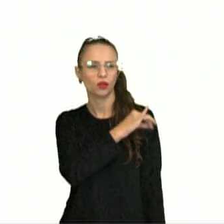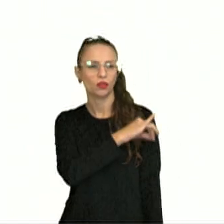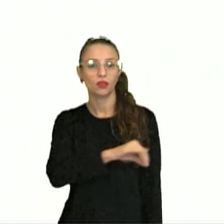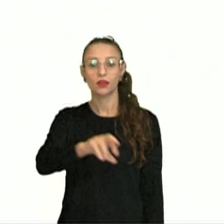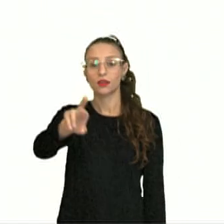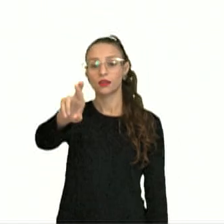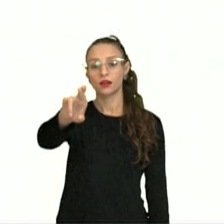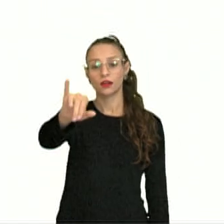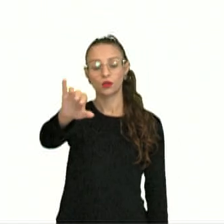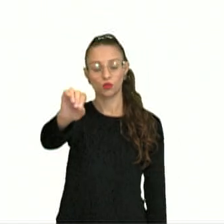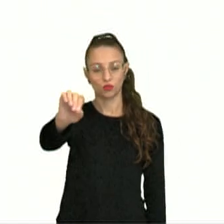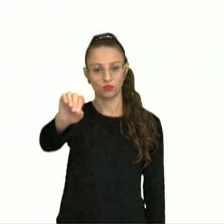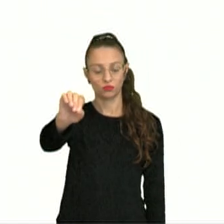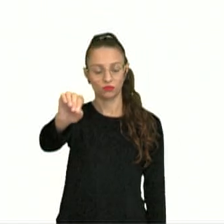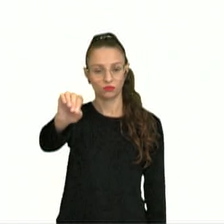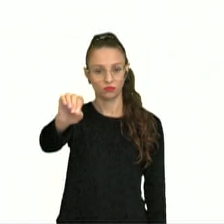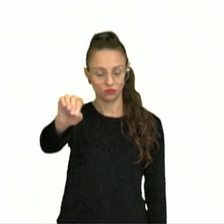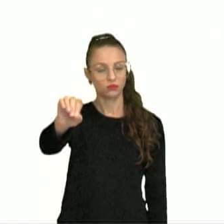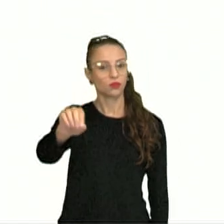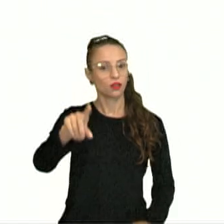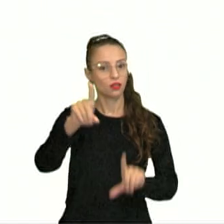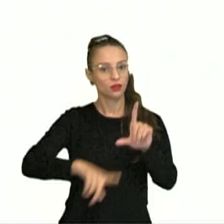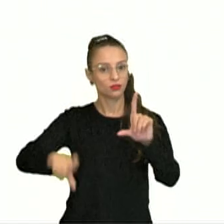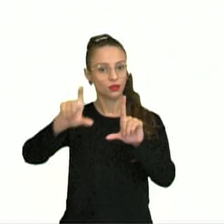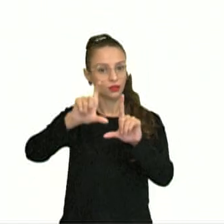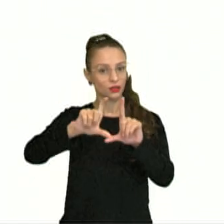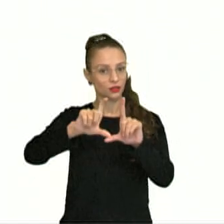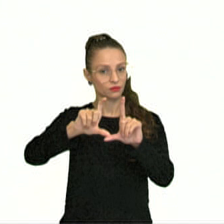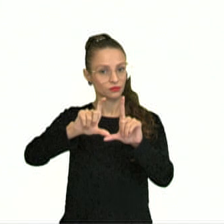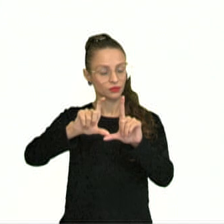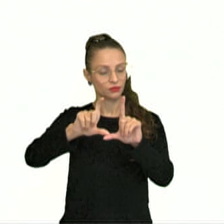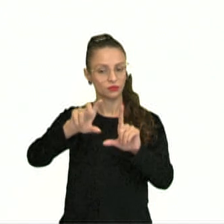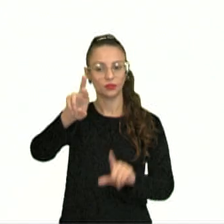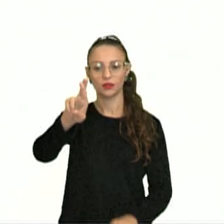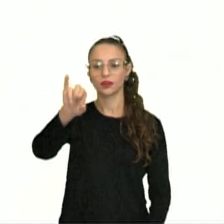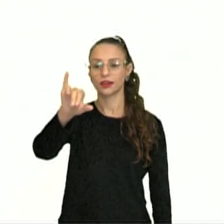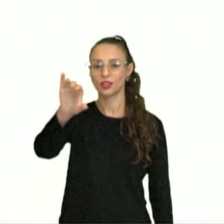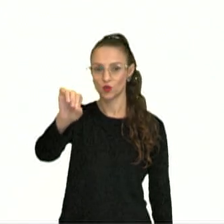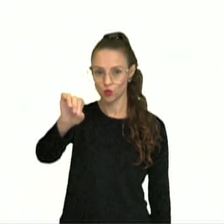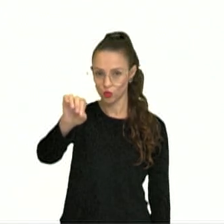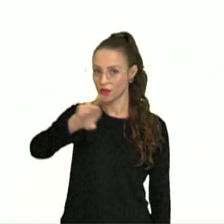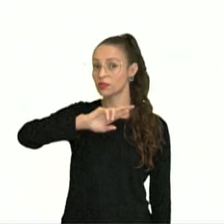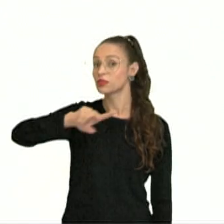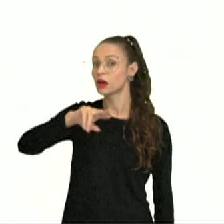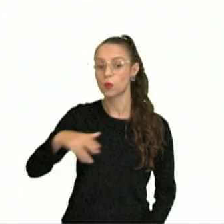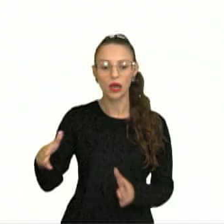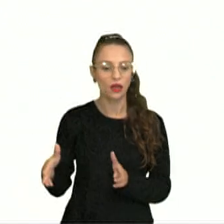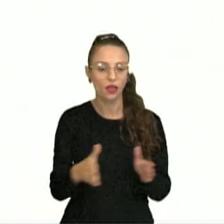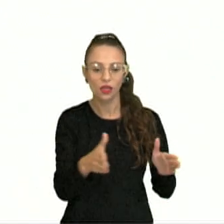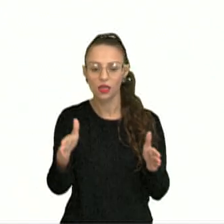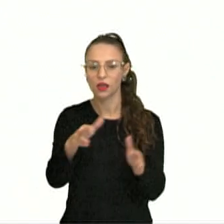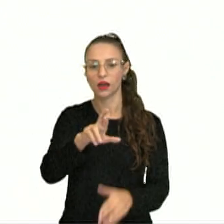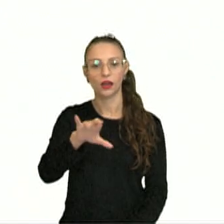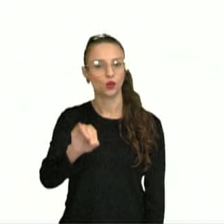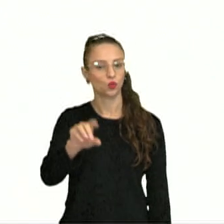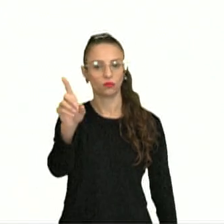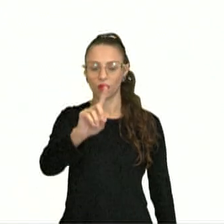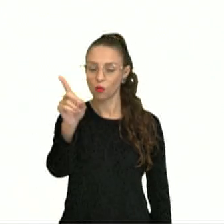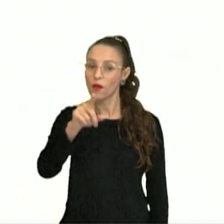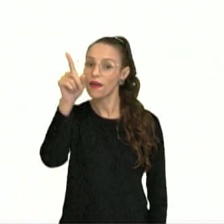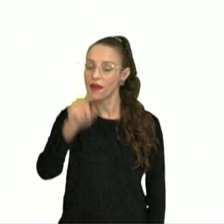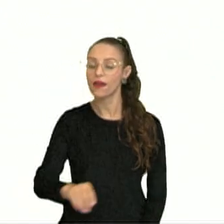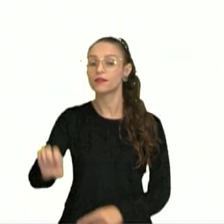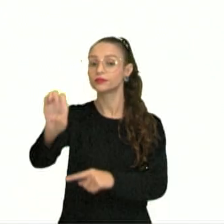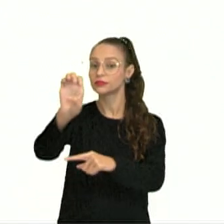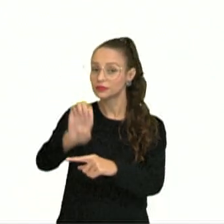em letra maiúscula? Então, aqui não está fazendo referência ao Rio de Águas, está fazendo referência ao estado, né,